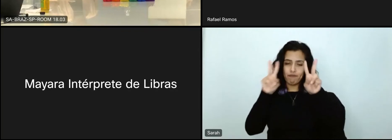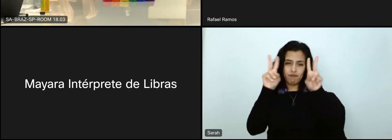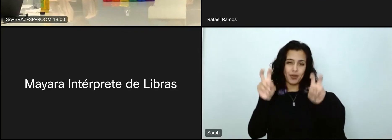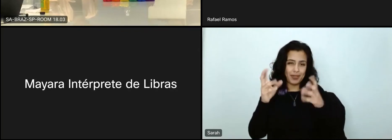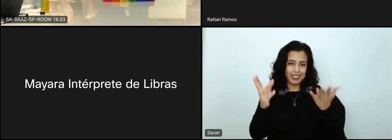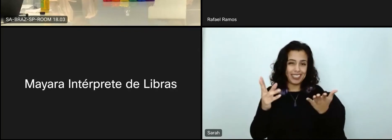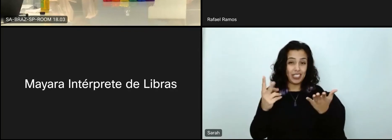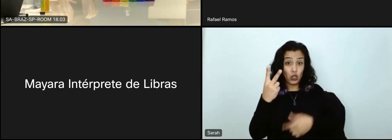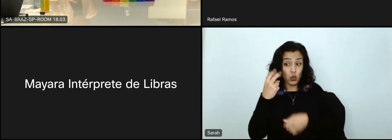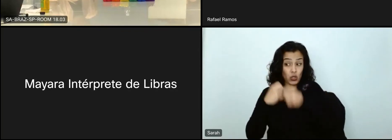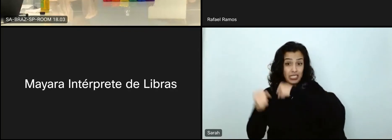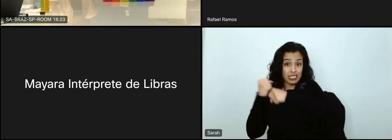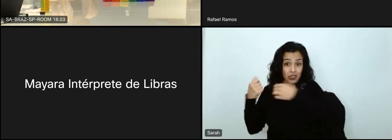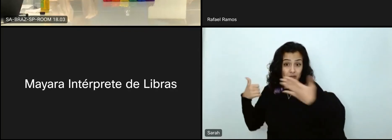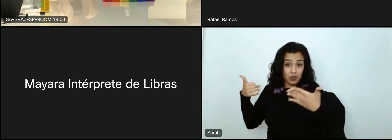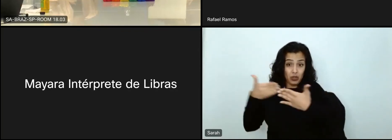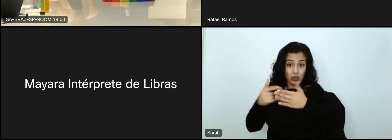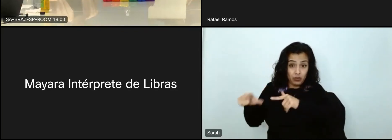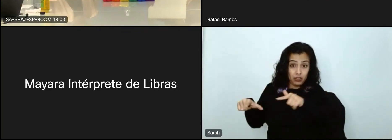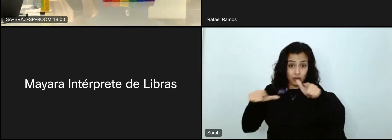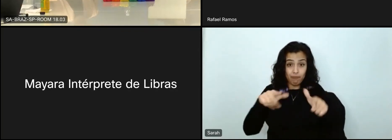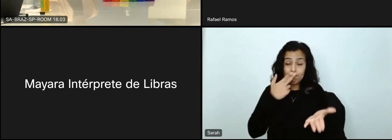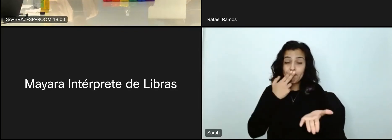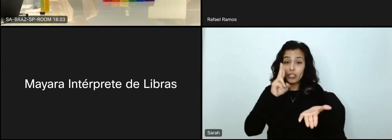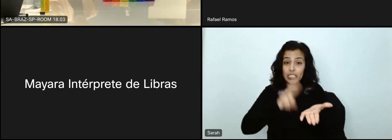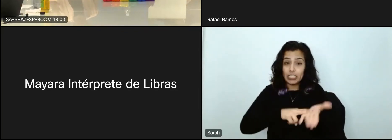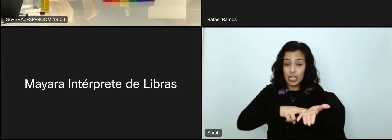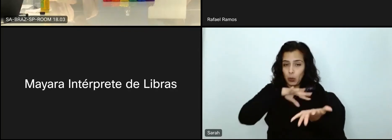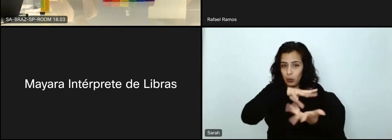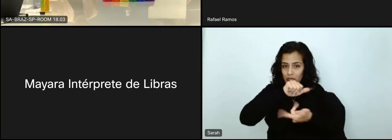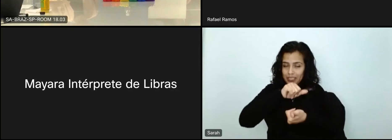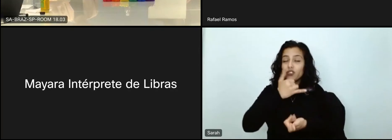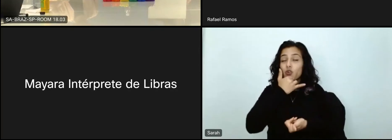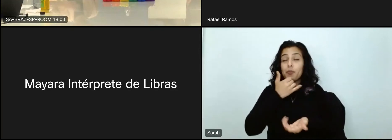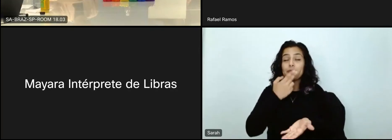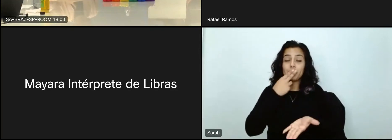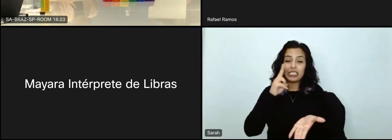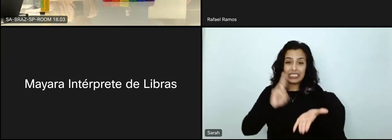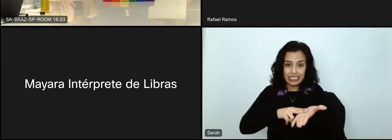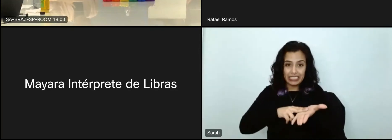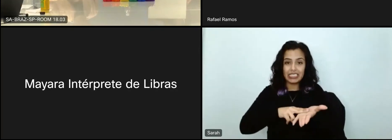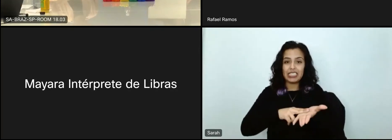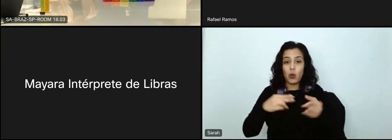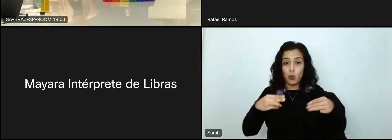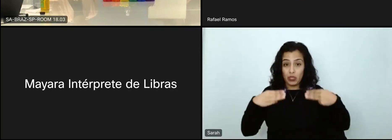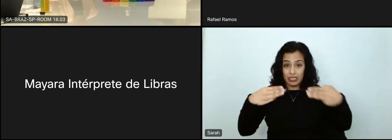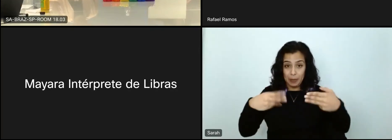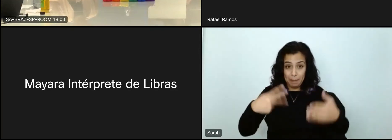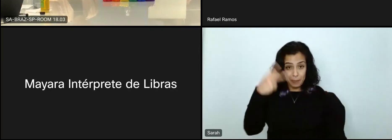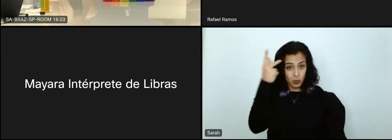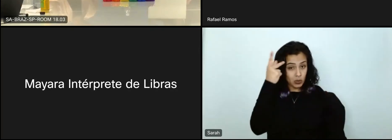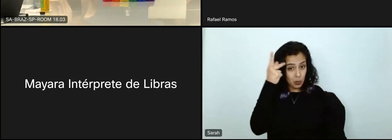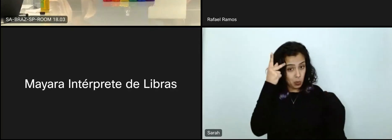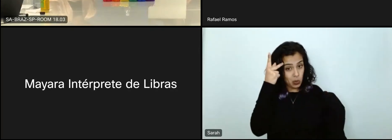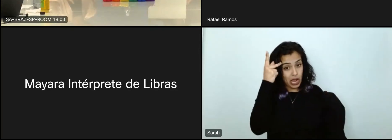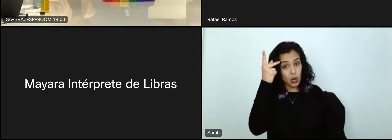selo municipal de diversidade pela Prefeitura de São Paulo. A gente tem alguns outros marcos que mostram que nossos colaboradores, né, falando aí em nome da Axel, o quanto